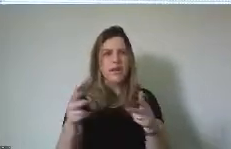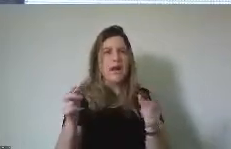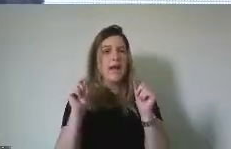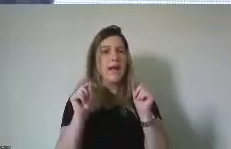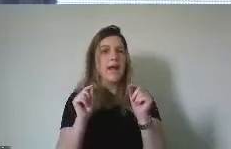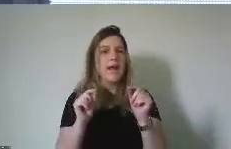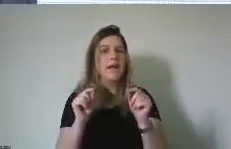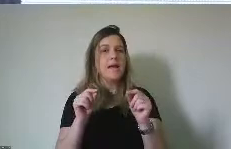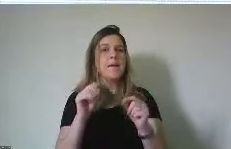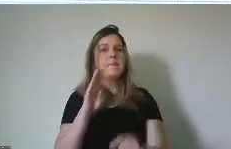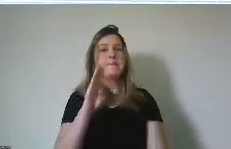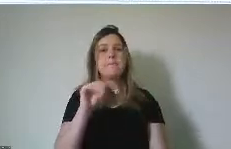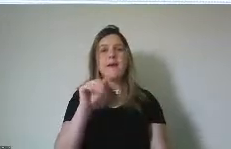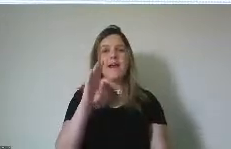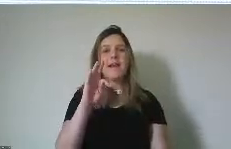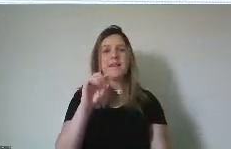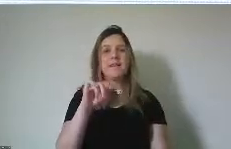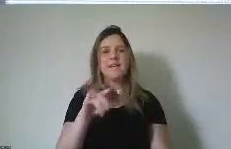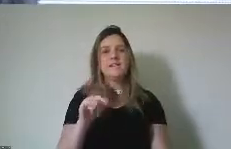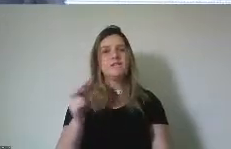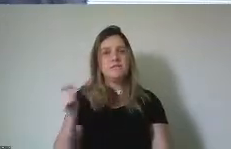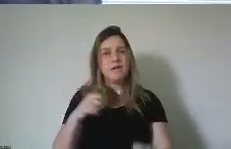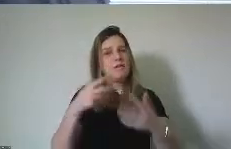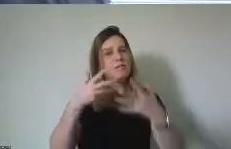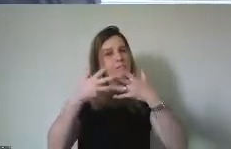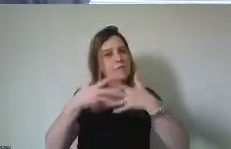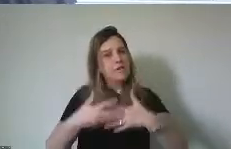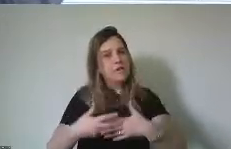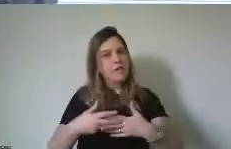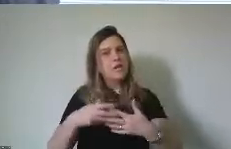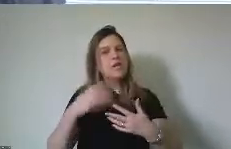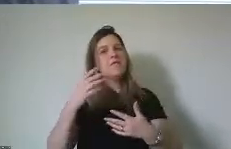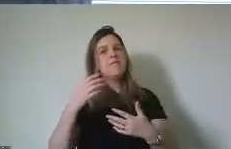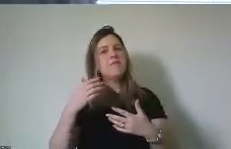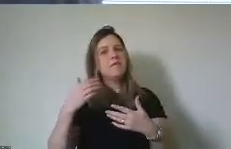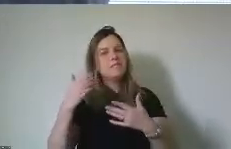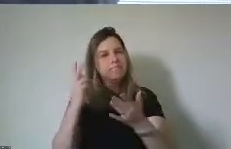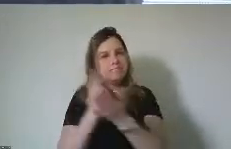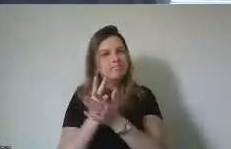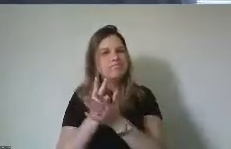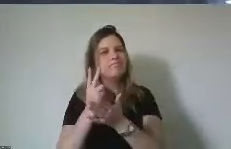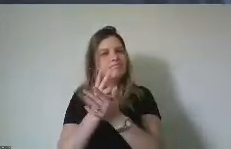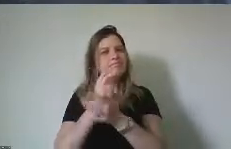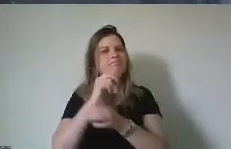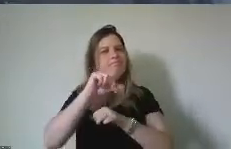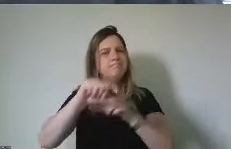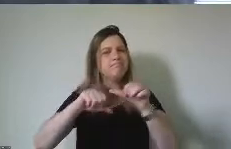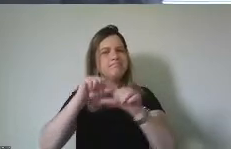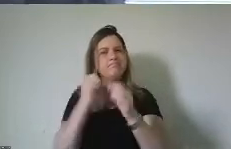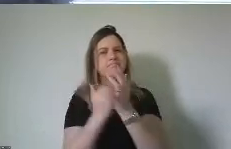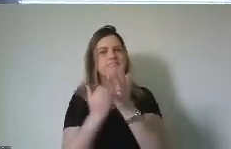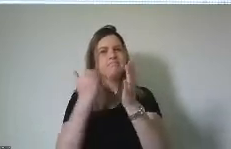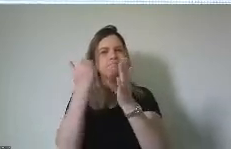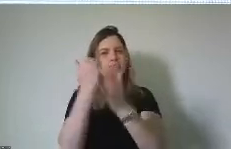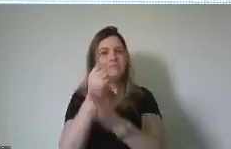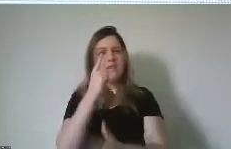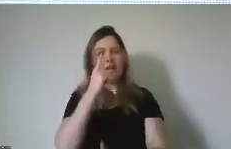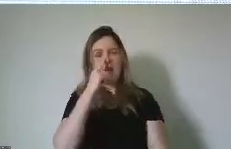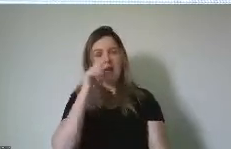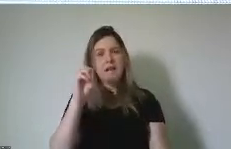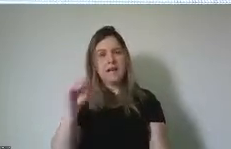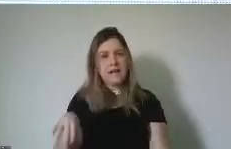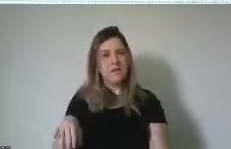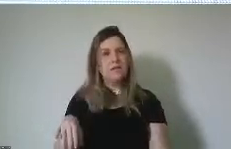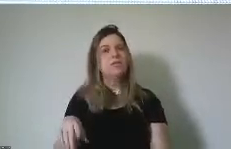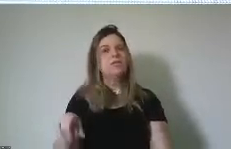baterias vão isolar os consumidores na rede vem lentamente se transformando cada vez mais em nichos de fato isso vai acontecer